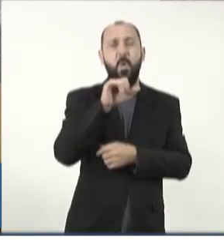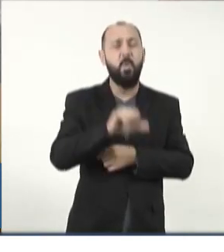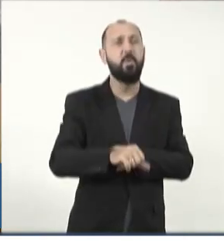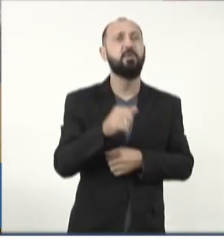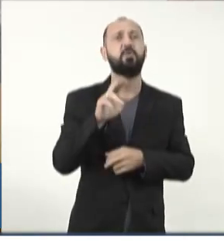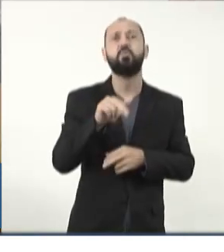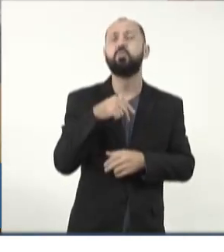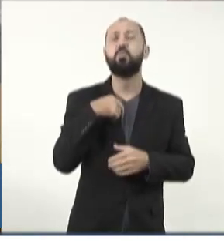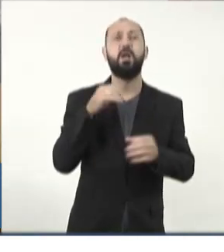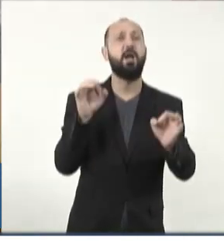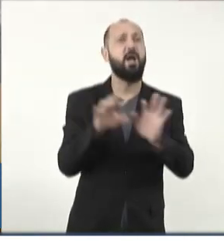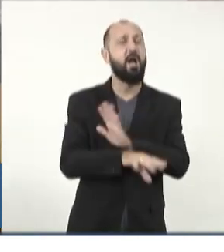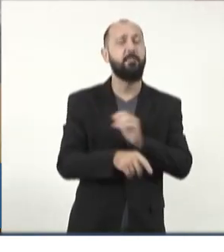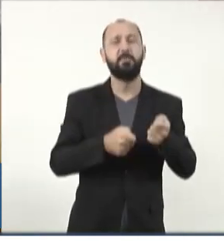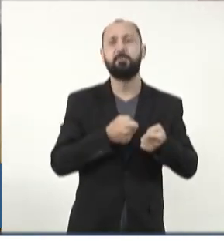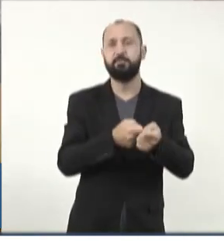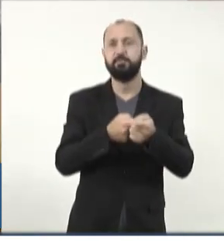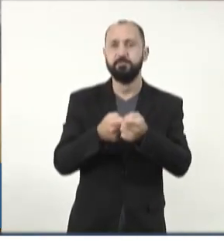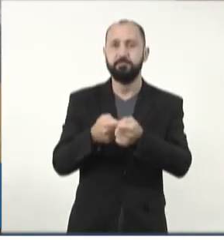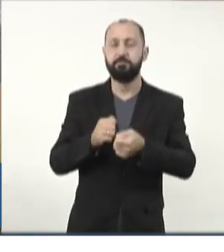acaba nunca.